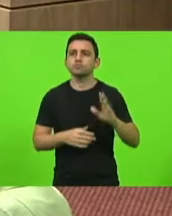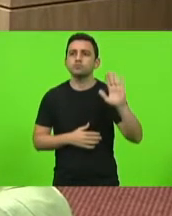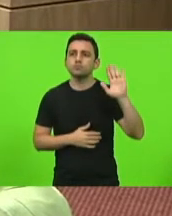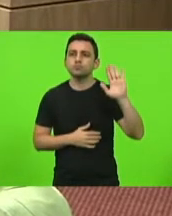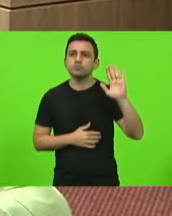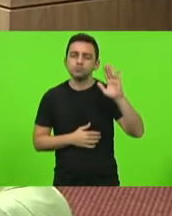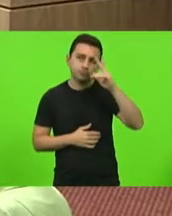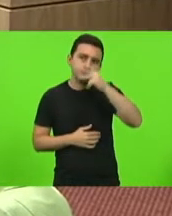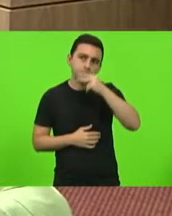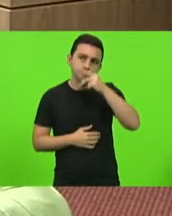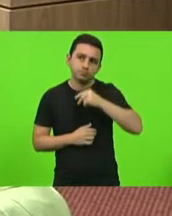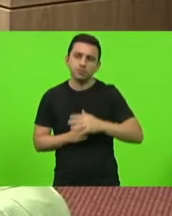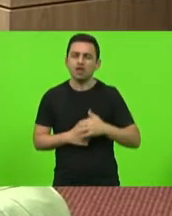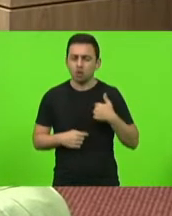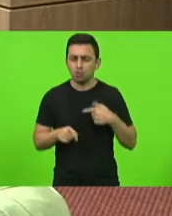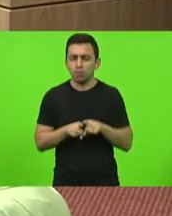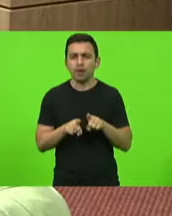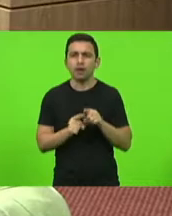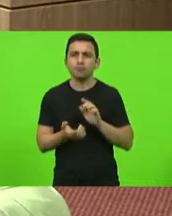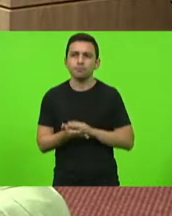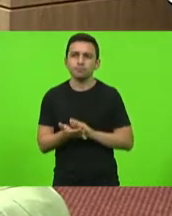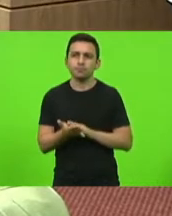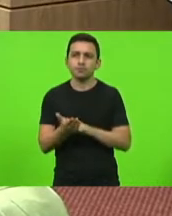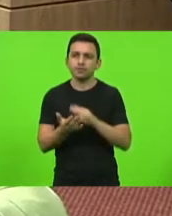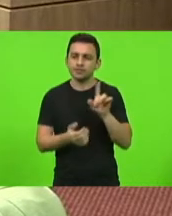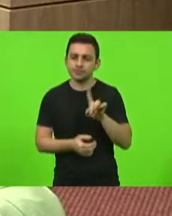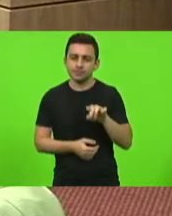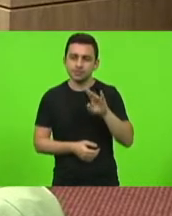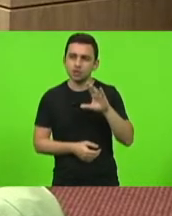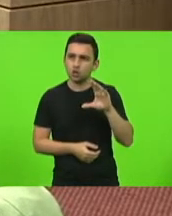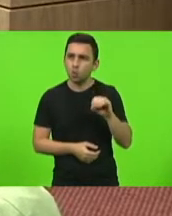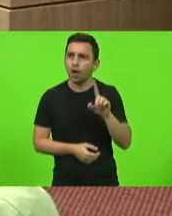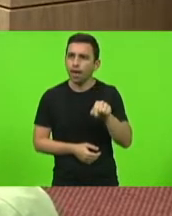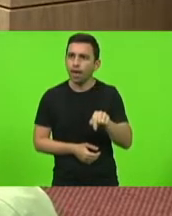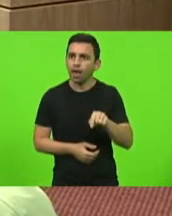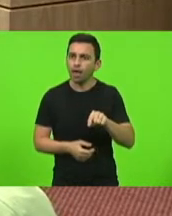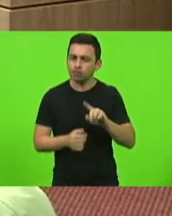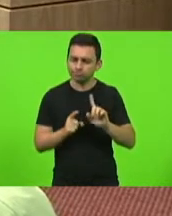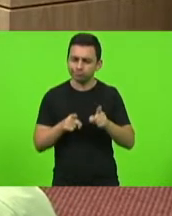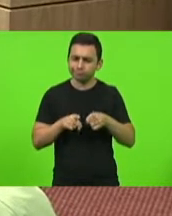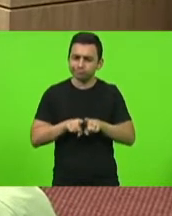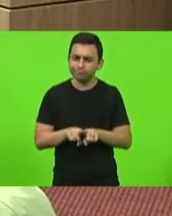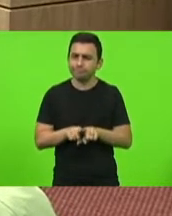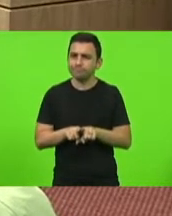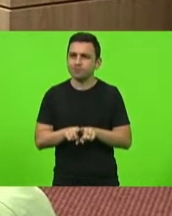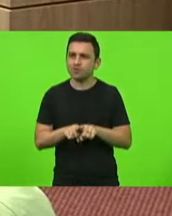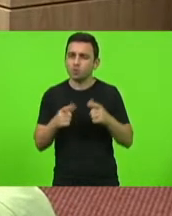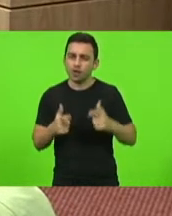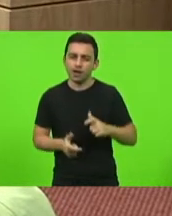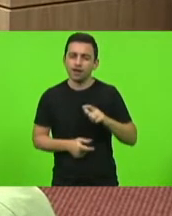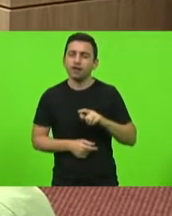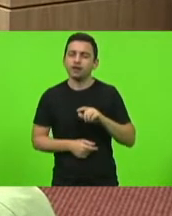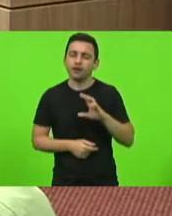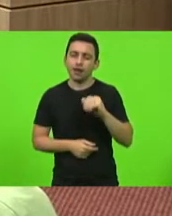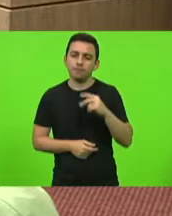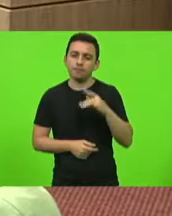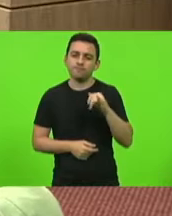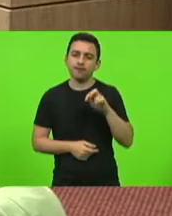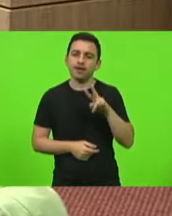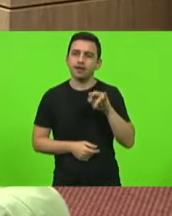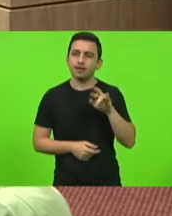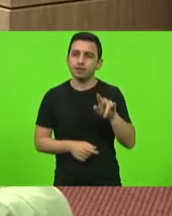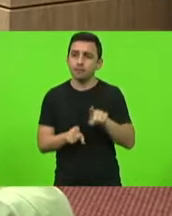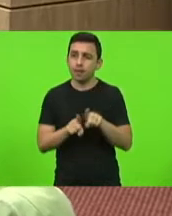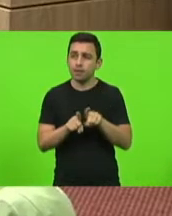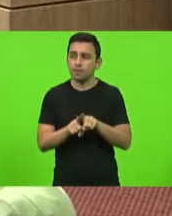Kennedy Nunes. Eu quero parabenizar o Zico, que é um parceiro nosso já, né, lá de Capivari. O Vanei também está por aí, o presidente da